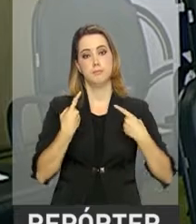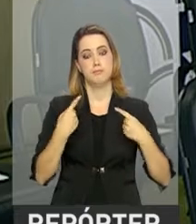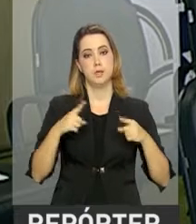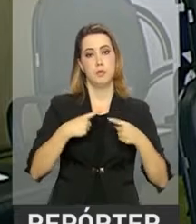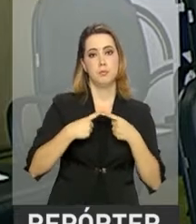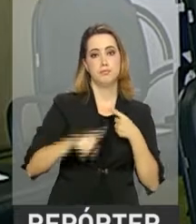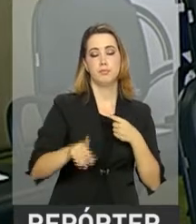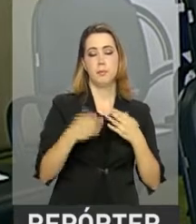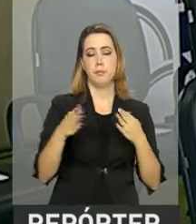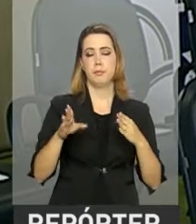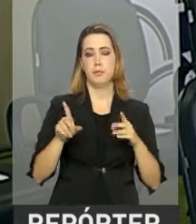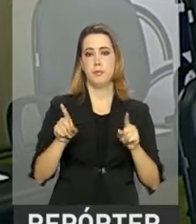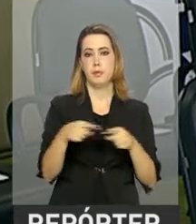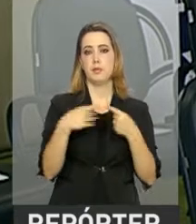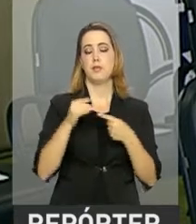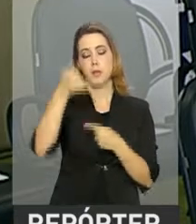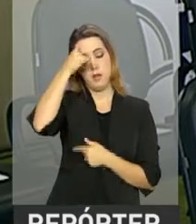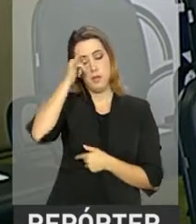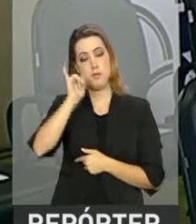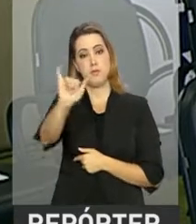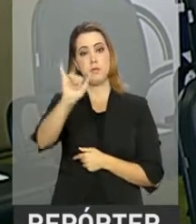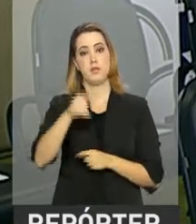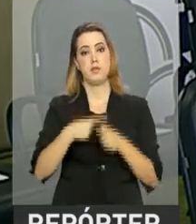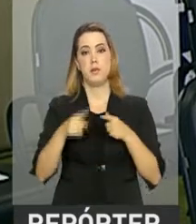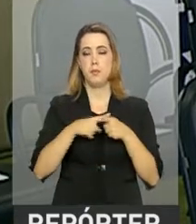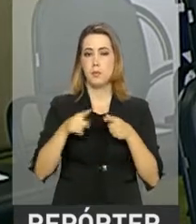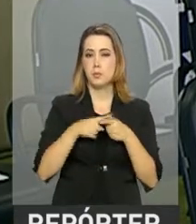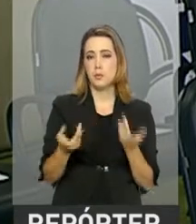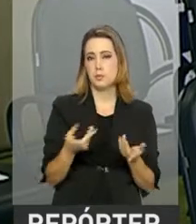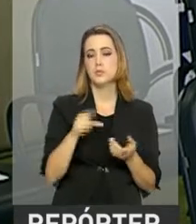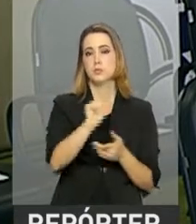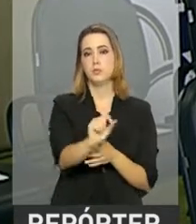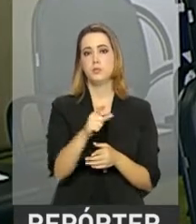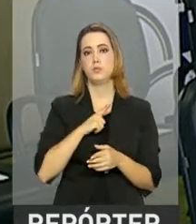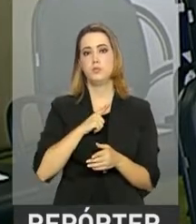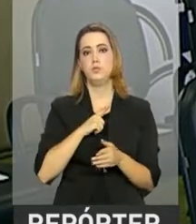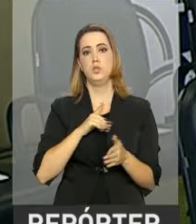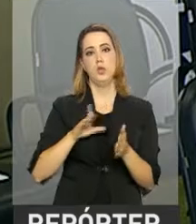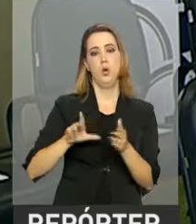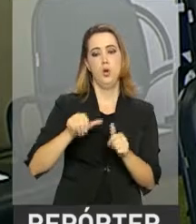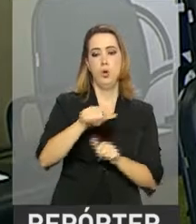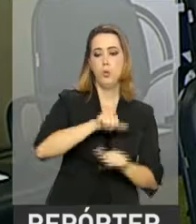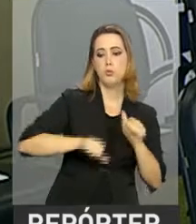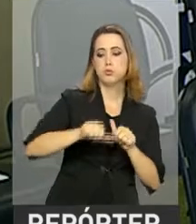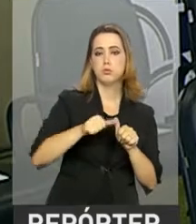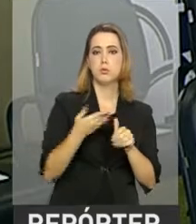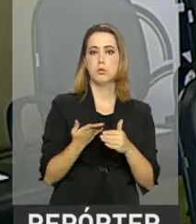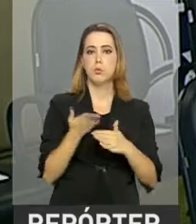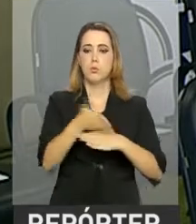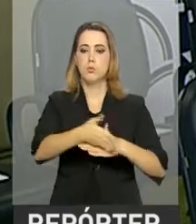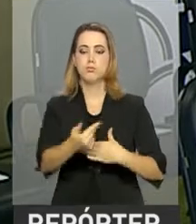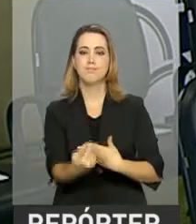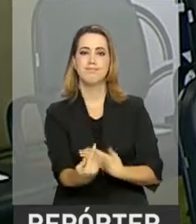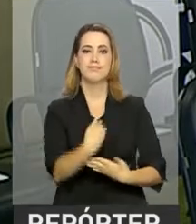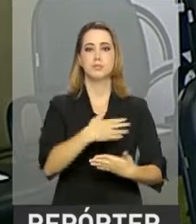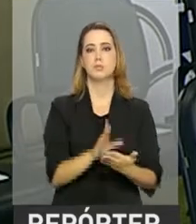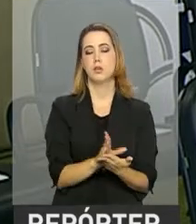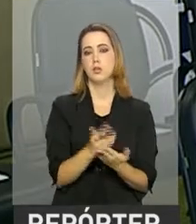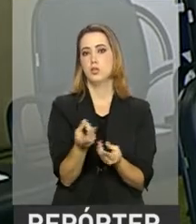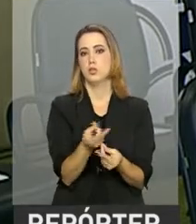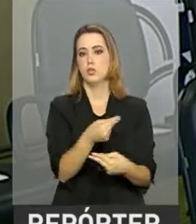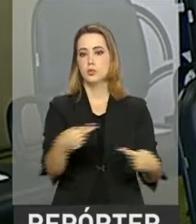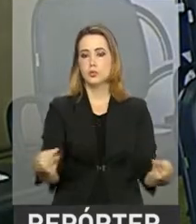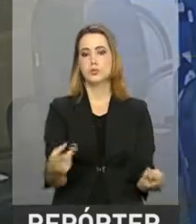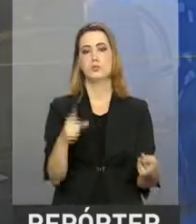crime segundo a receita federal contra branco o contrabando é um dos principais responsáveis pela perda de receita no país é com